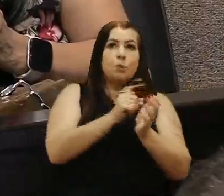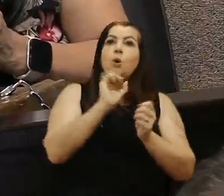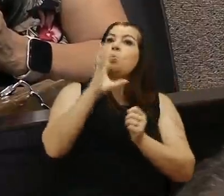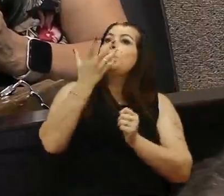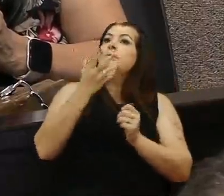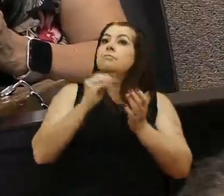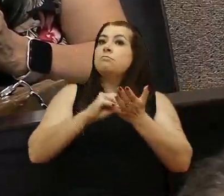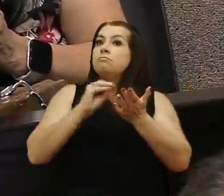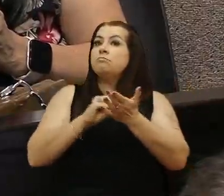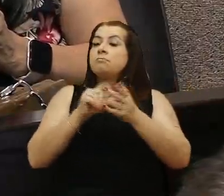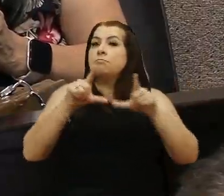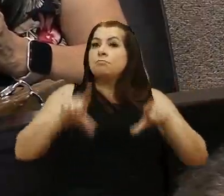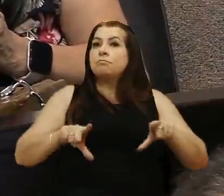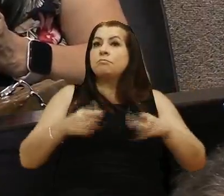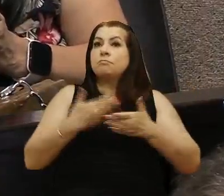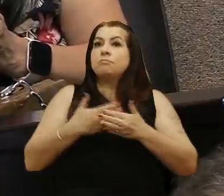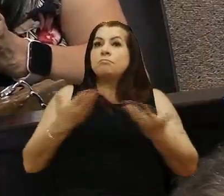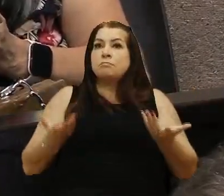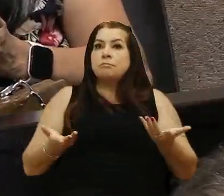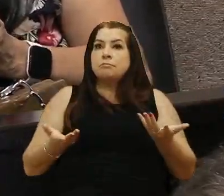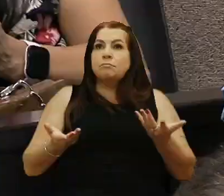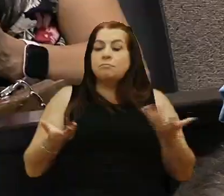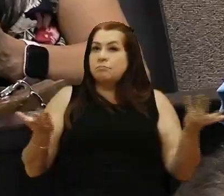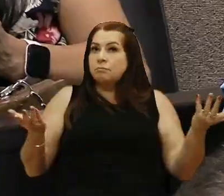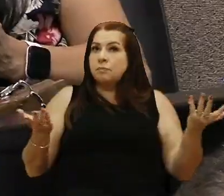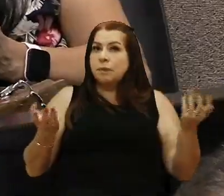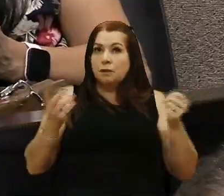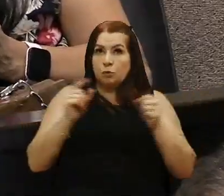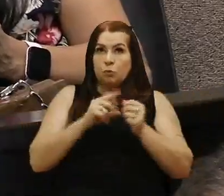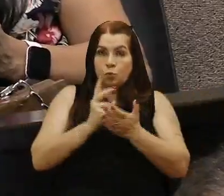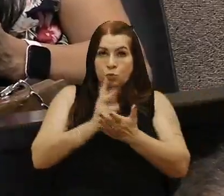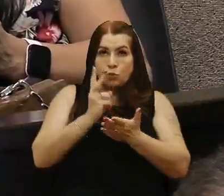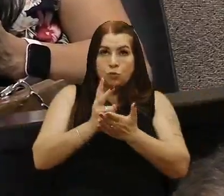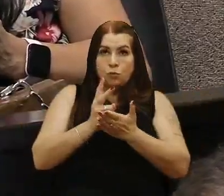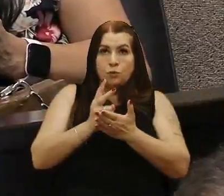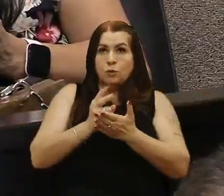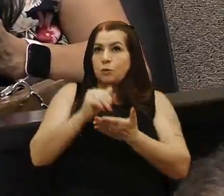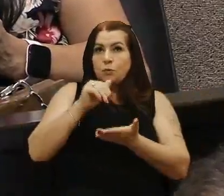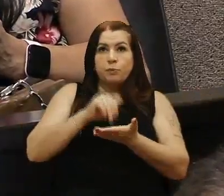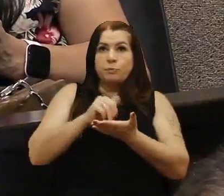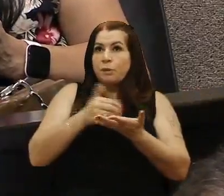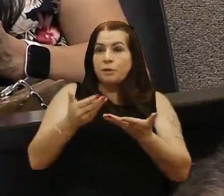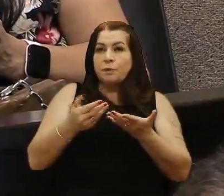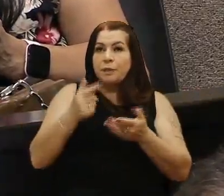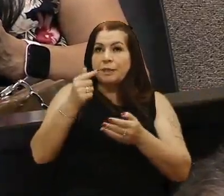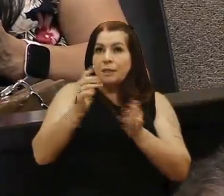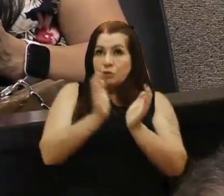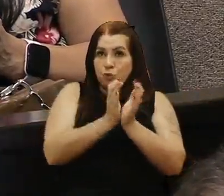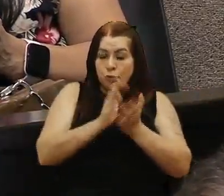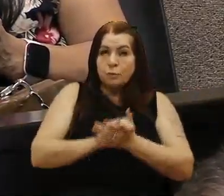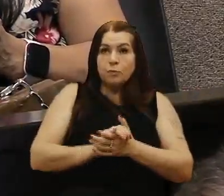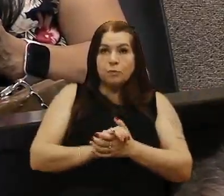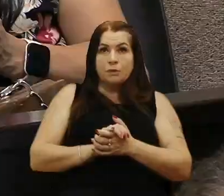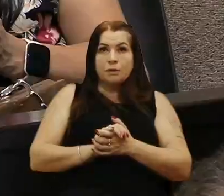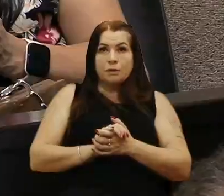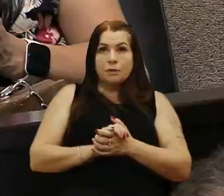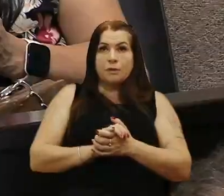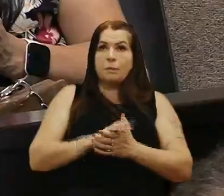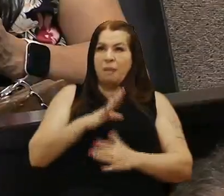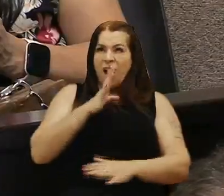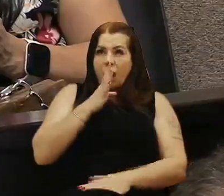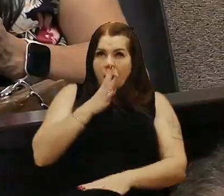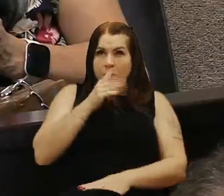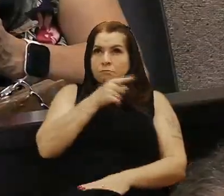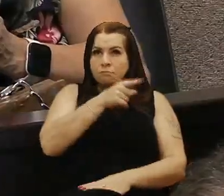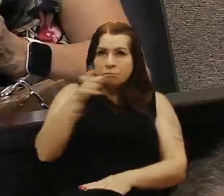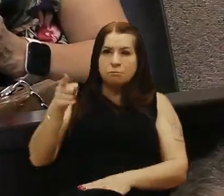está faltando sala de aula? A gente continua com, no mínimo, a gente continua com as 7 turmas, né? Pasmem,